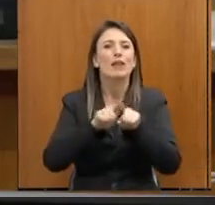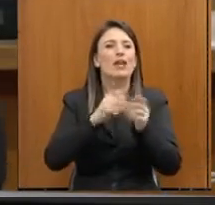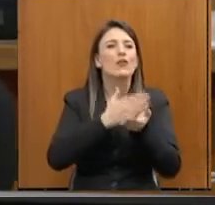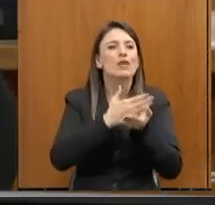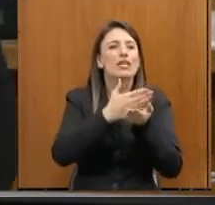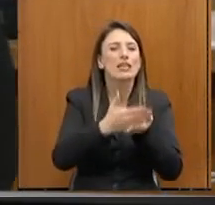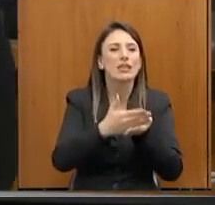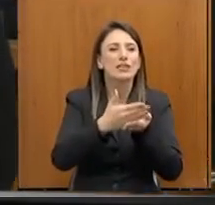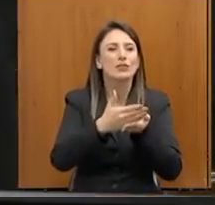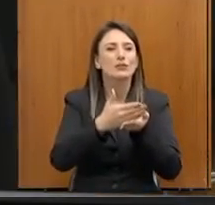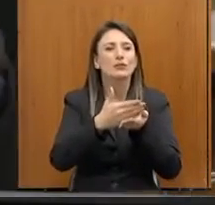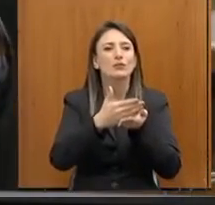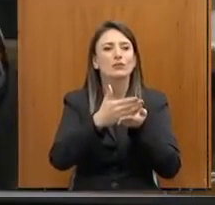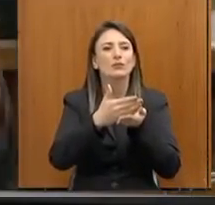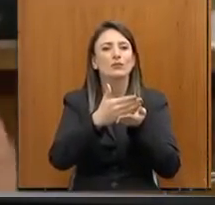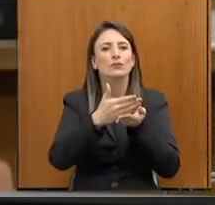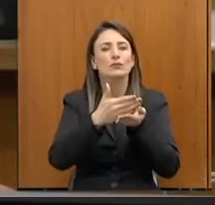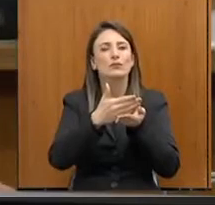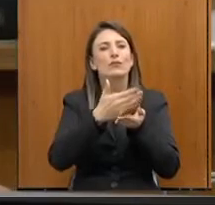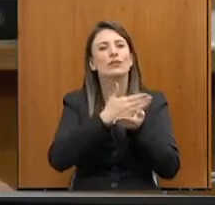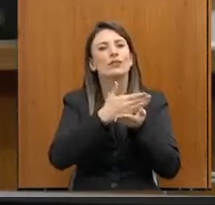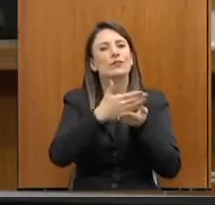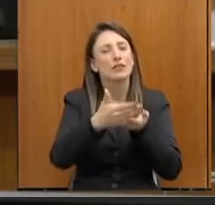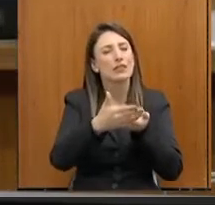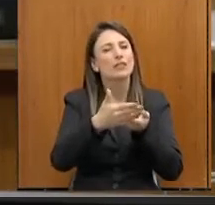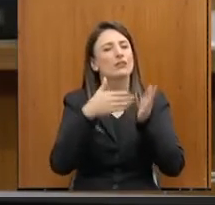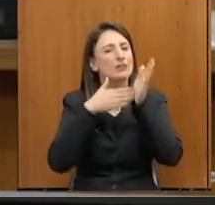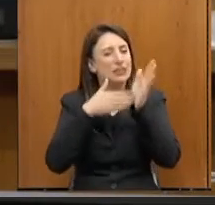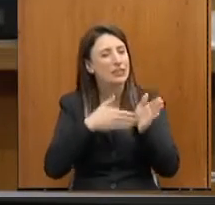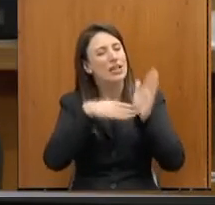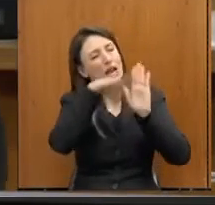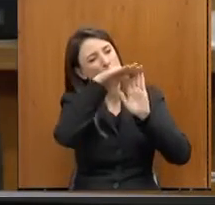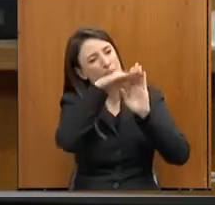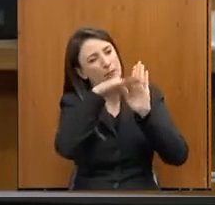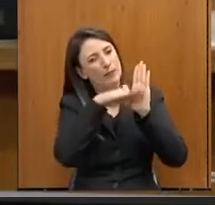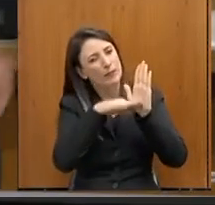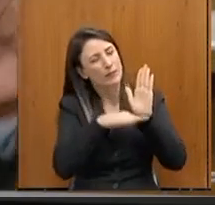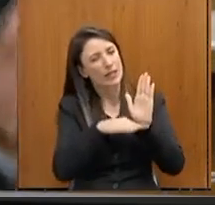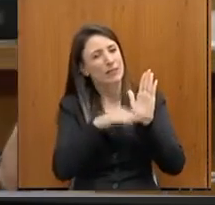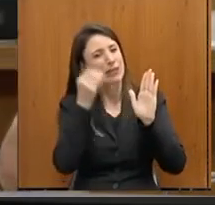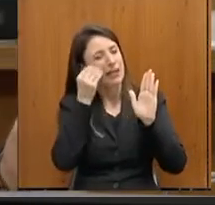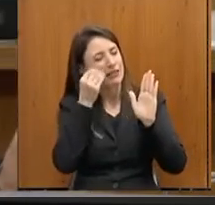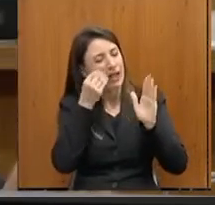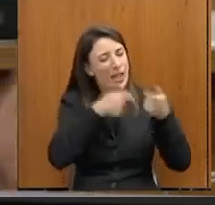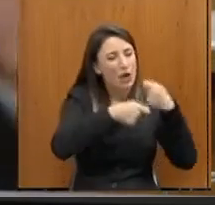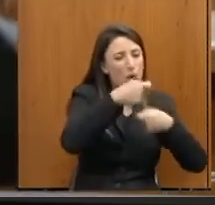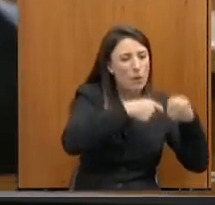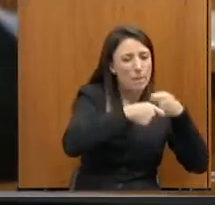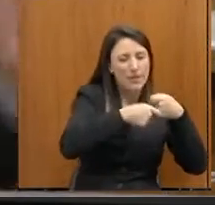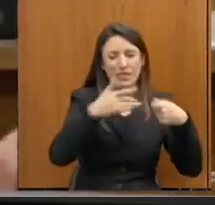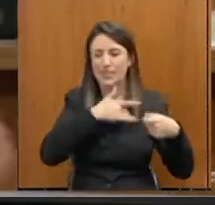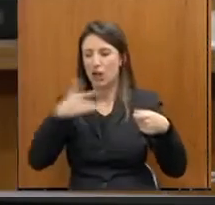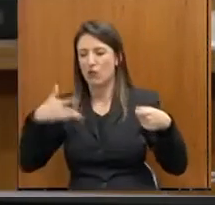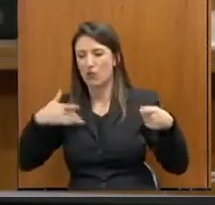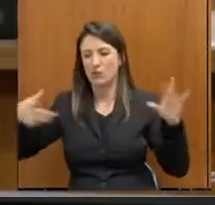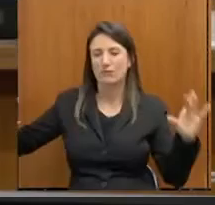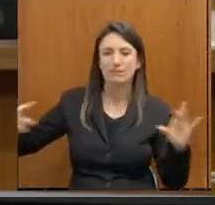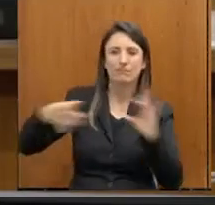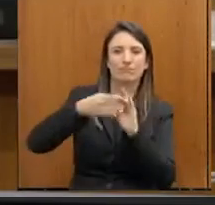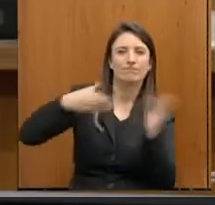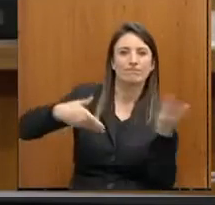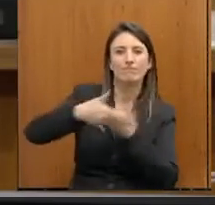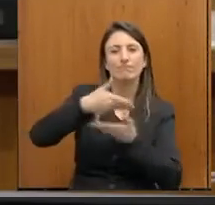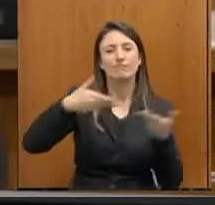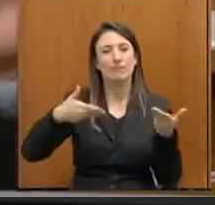da estrutura da da linha da diretriz de harmonização entre a economia e saúde sempre